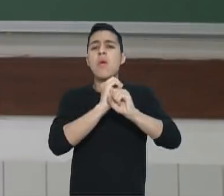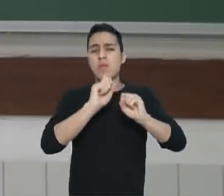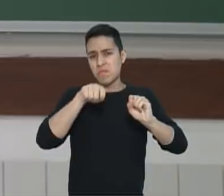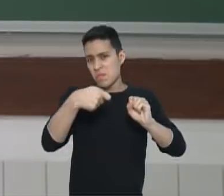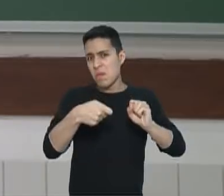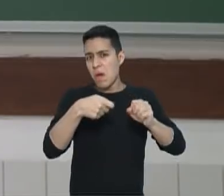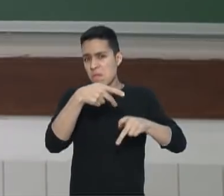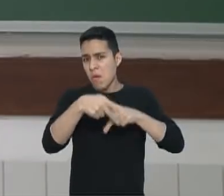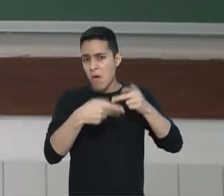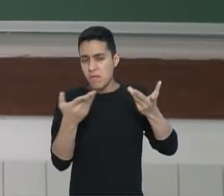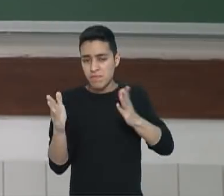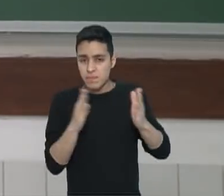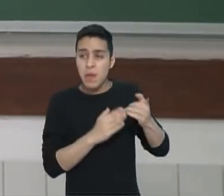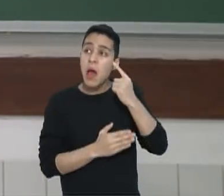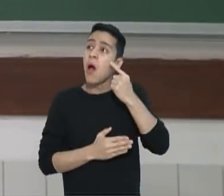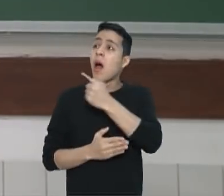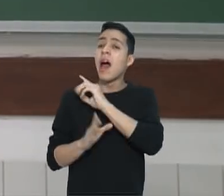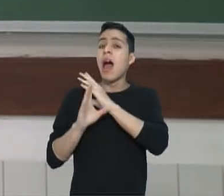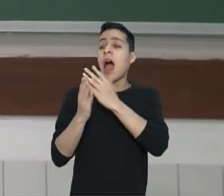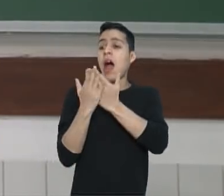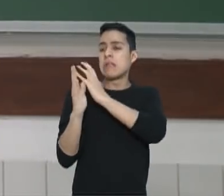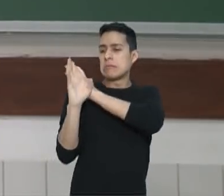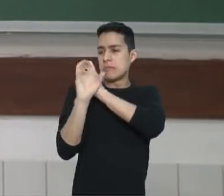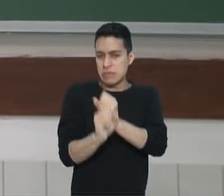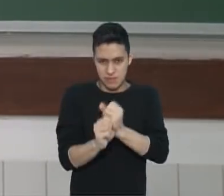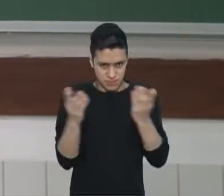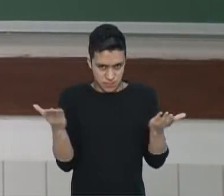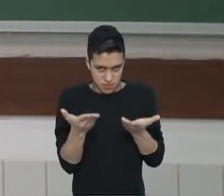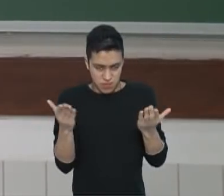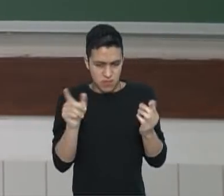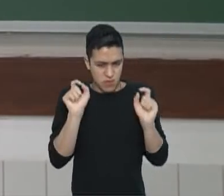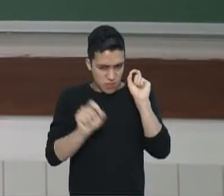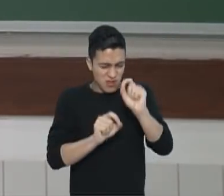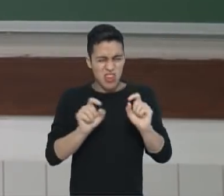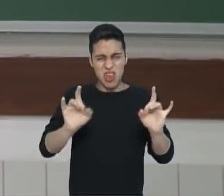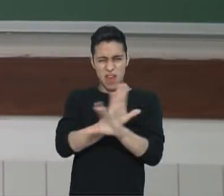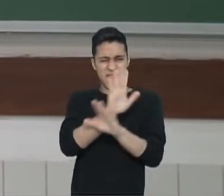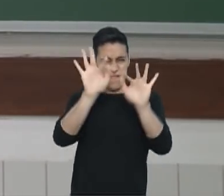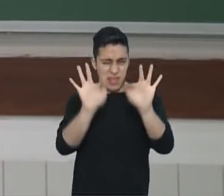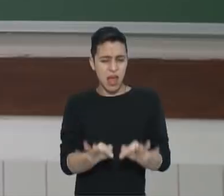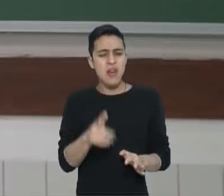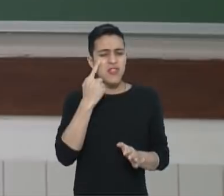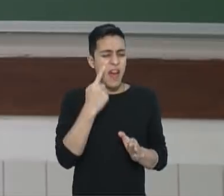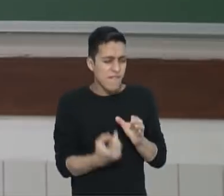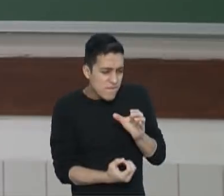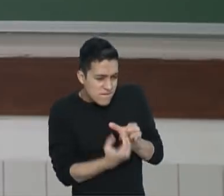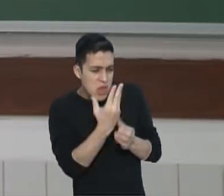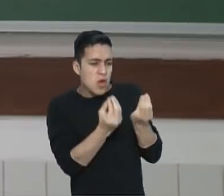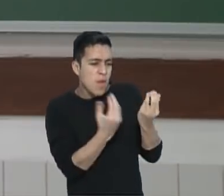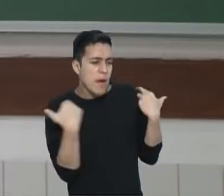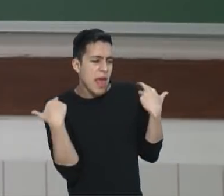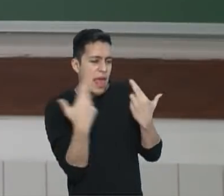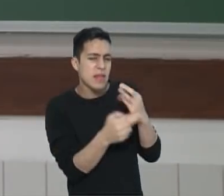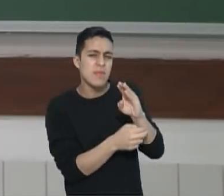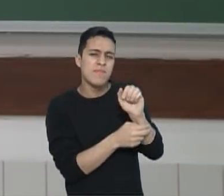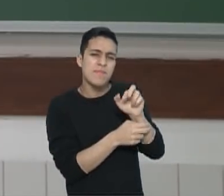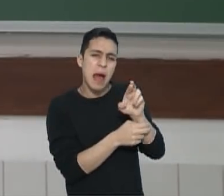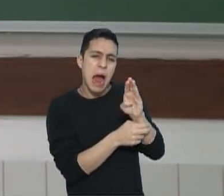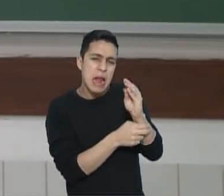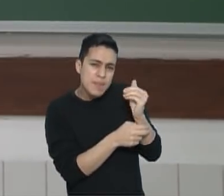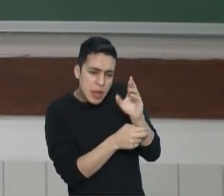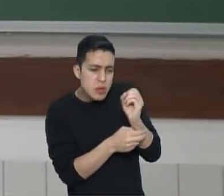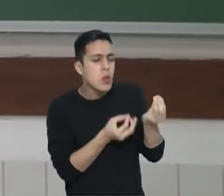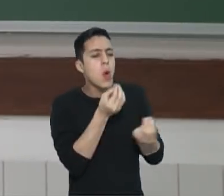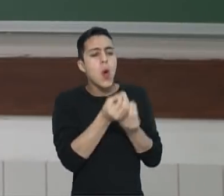a aula de hoje. A gente chega à reta final da nossa aula de hoje, onde a gente viu os reinos, a formação dos reinos bárbaros e quem eram